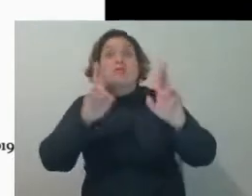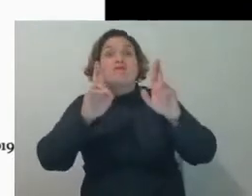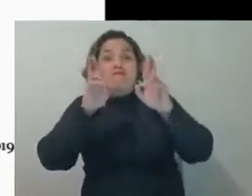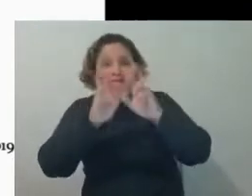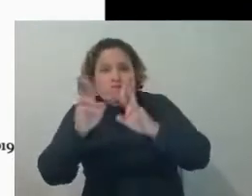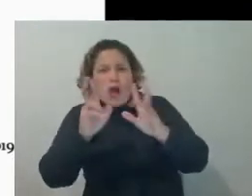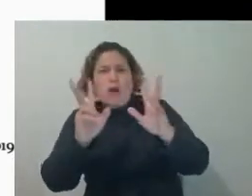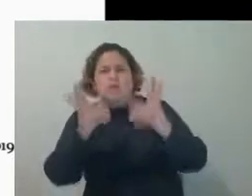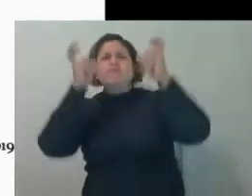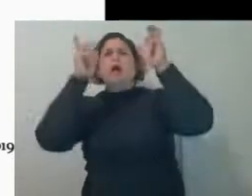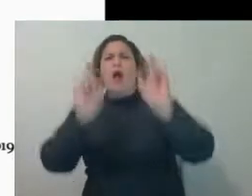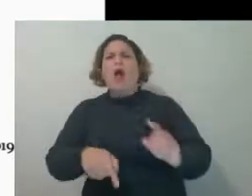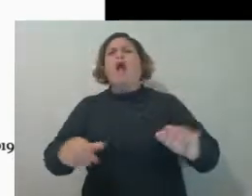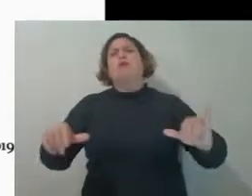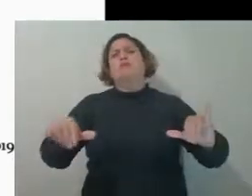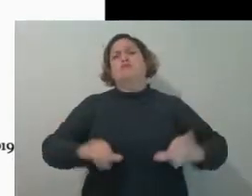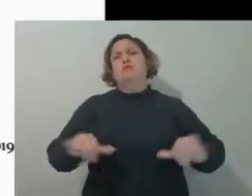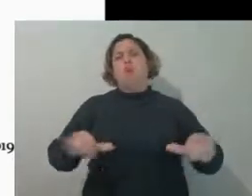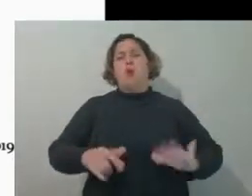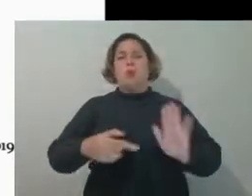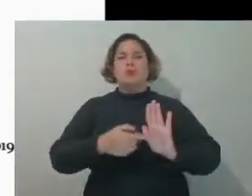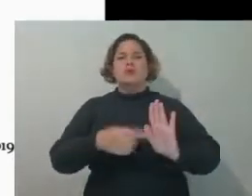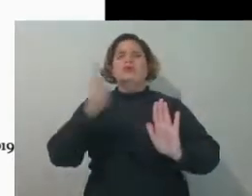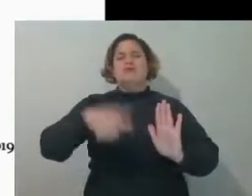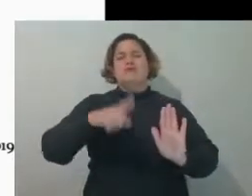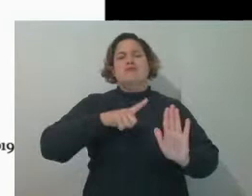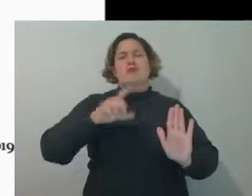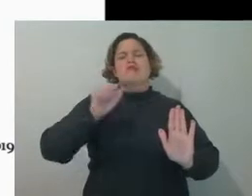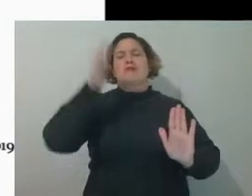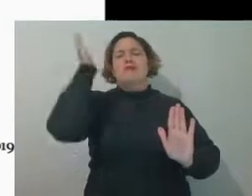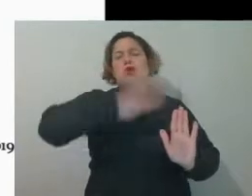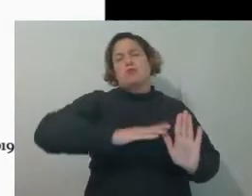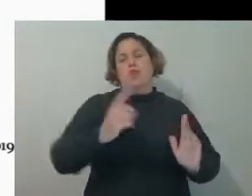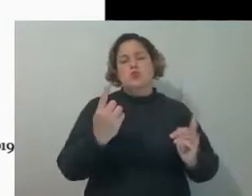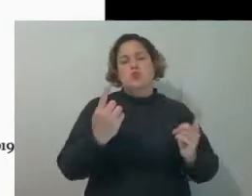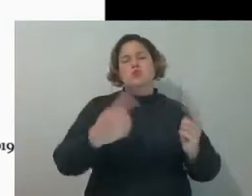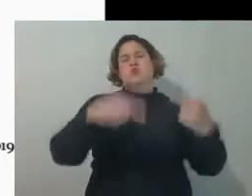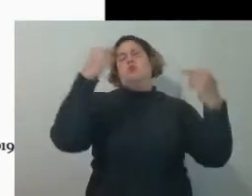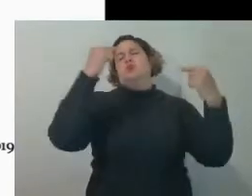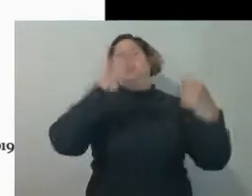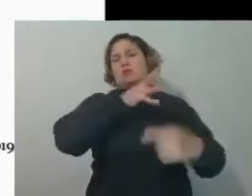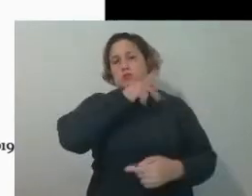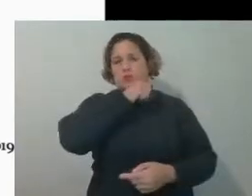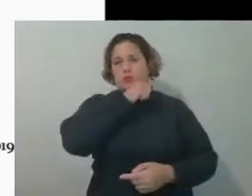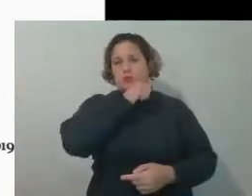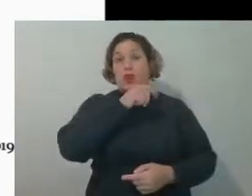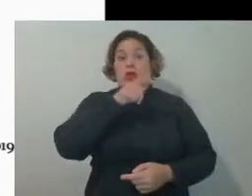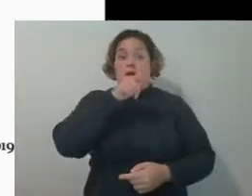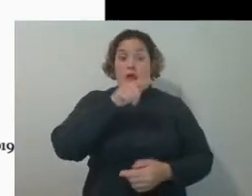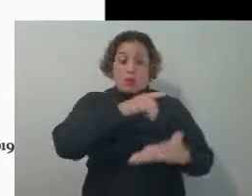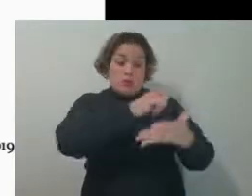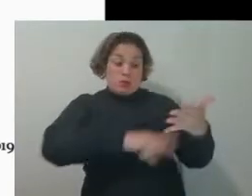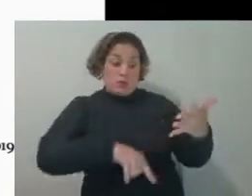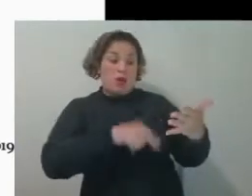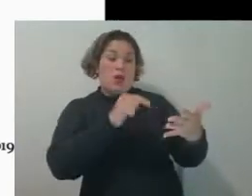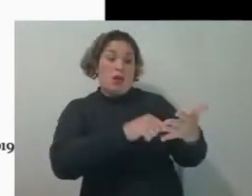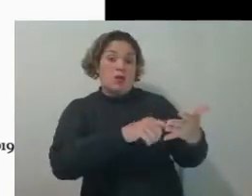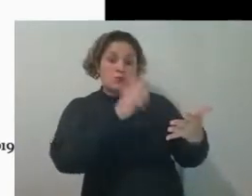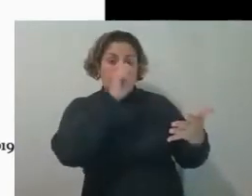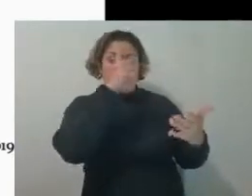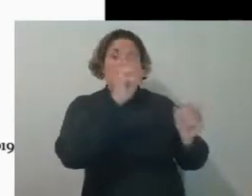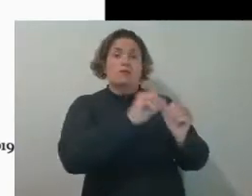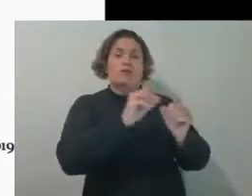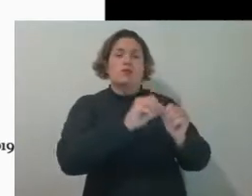em casos de crueldade contra animais. Então, esse protocolo foi desenvolvido em 2014 no